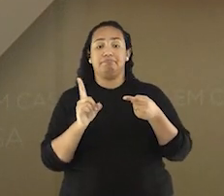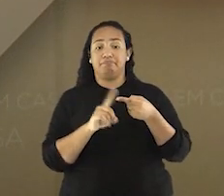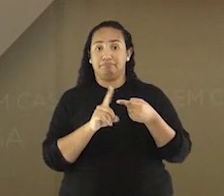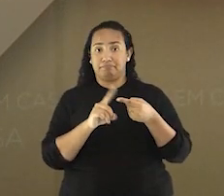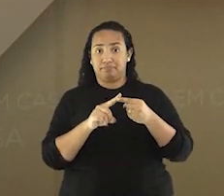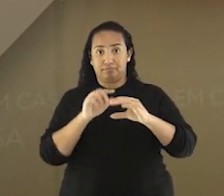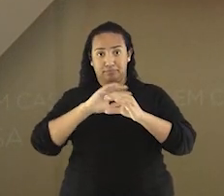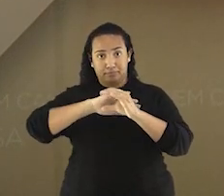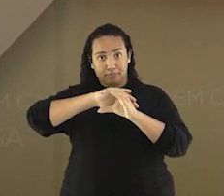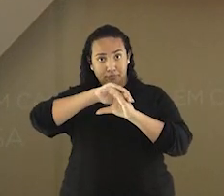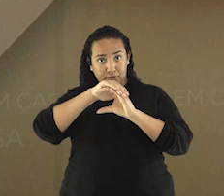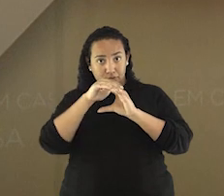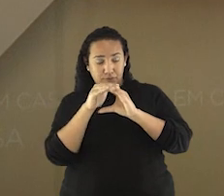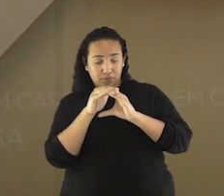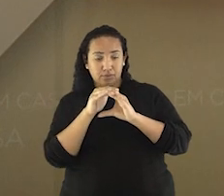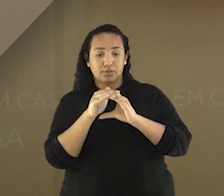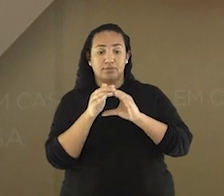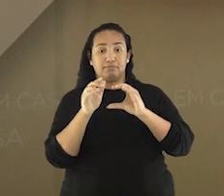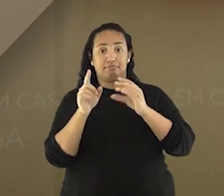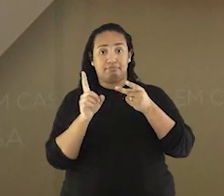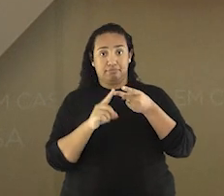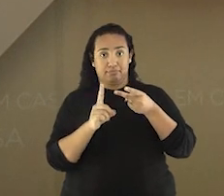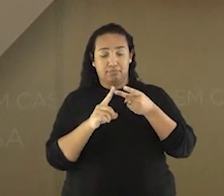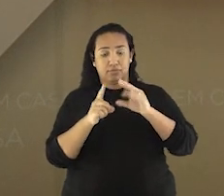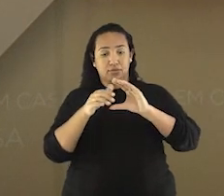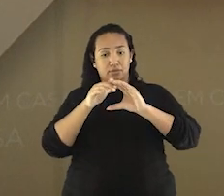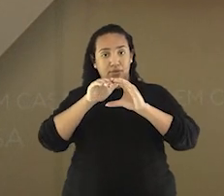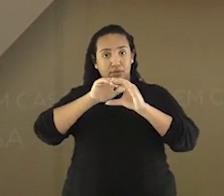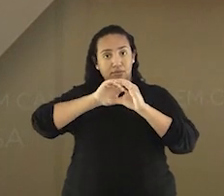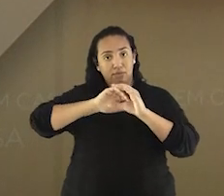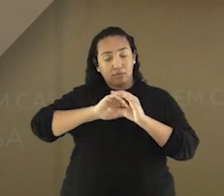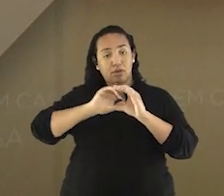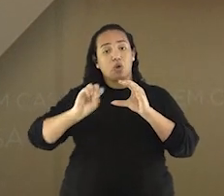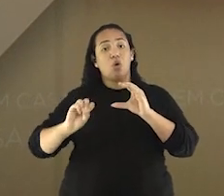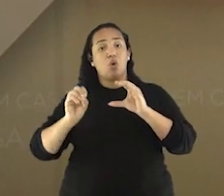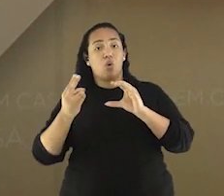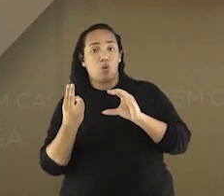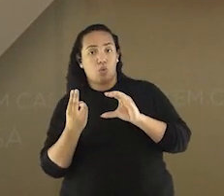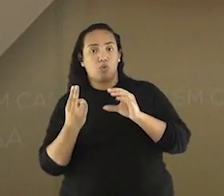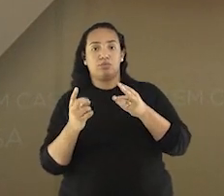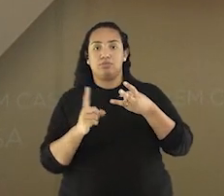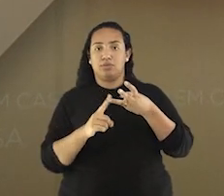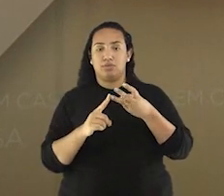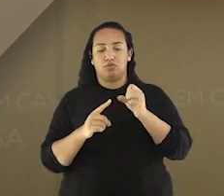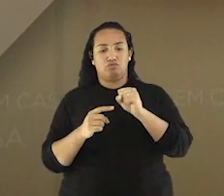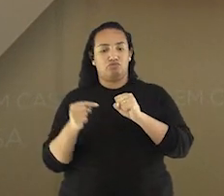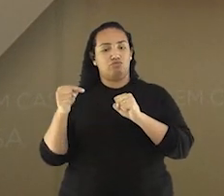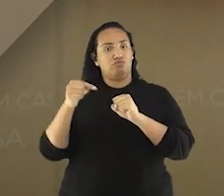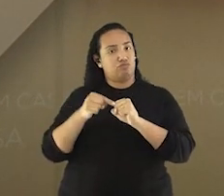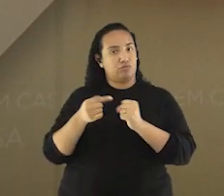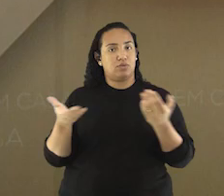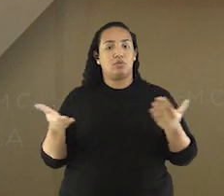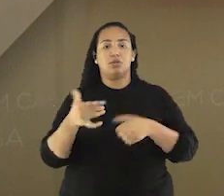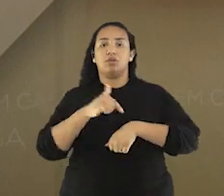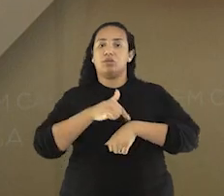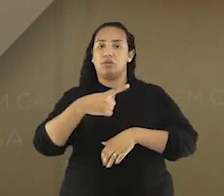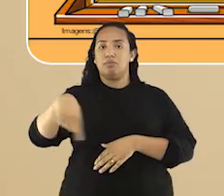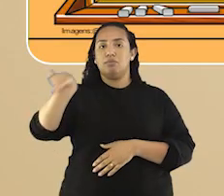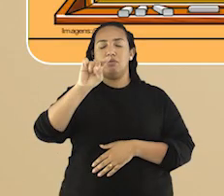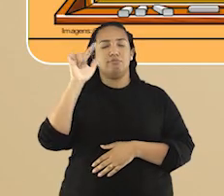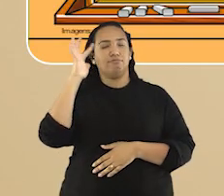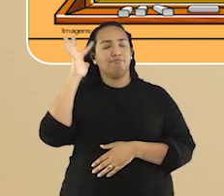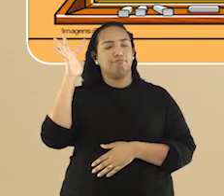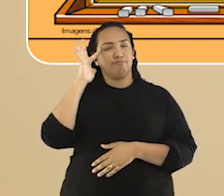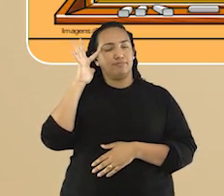a crosta terrestre, letra B é o manto ou letra C é o núcleo? Eu vou te dar um tempo para você pensar.